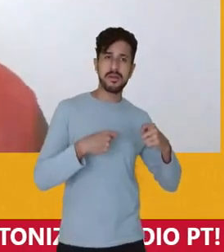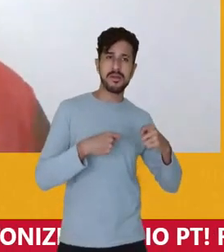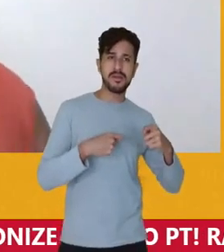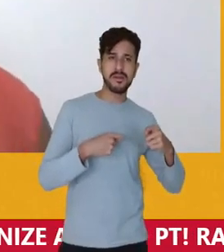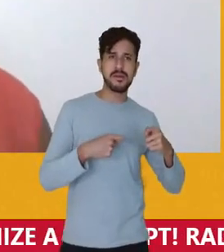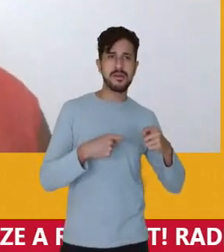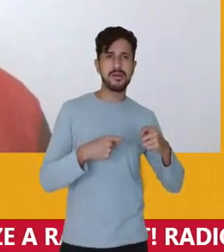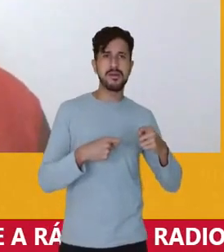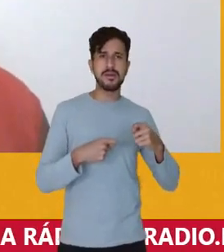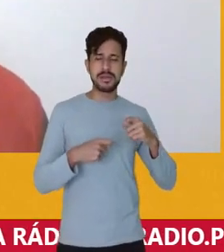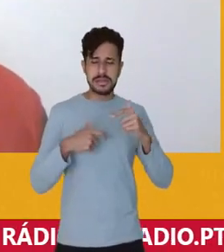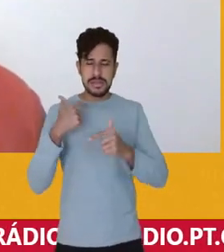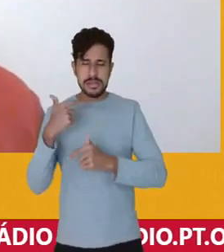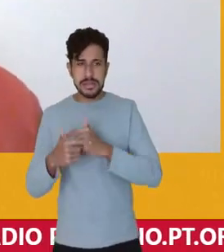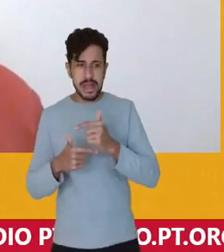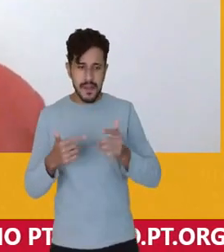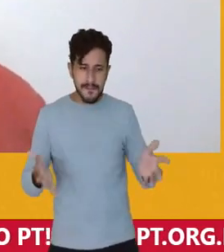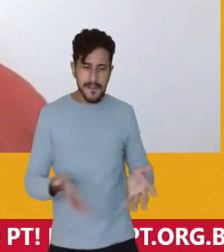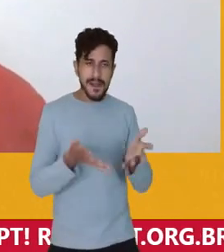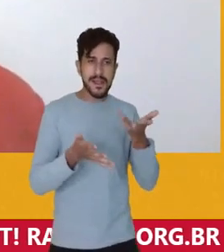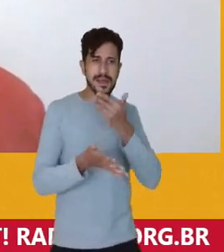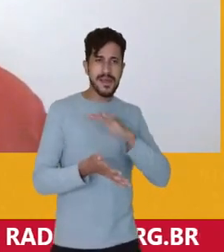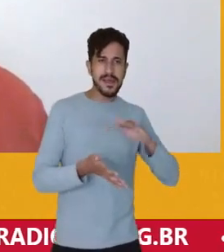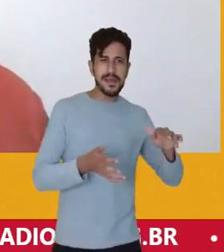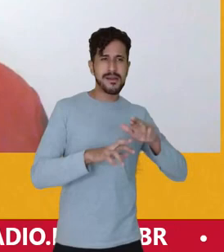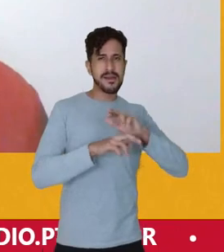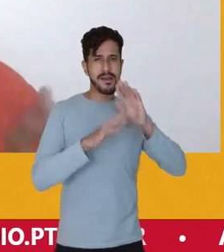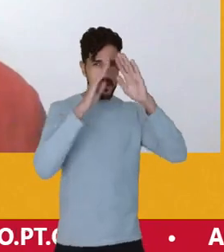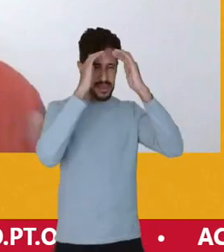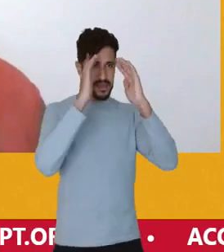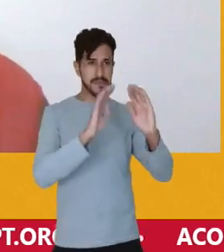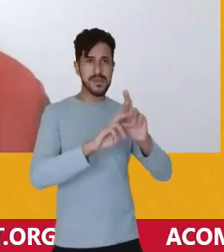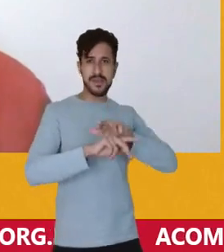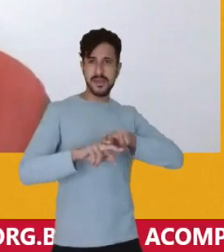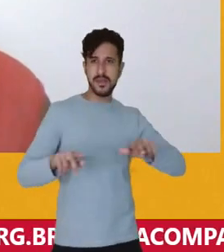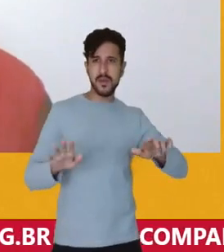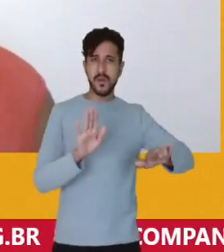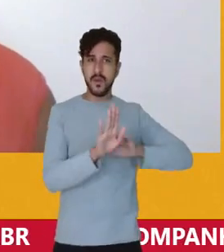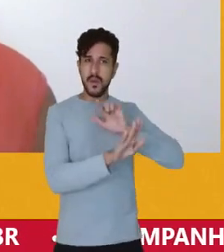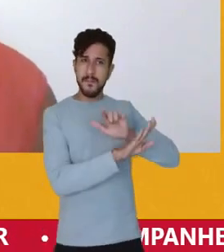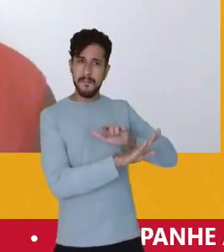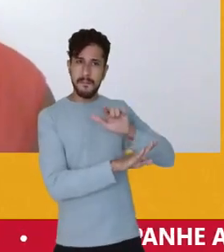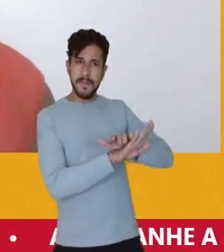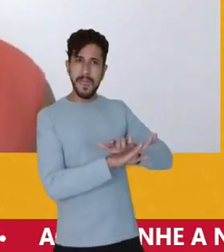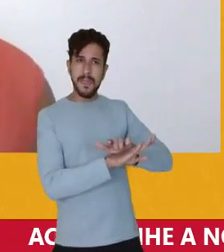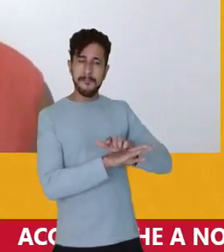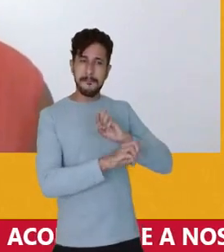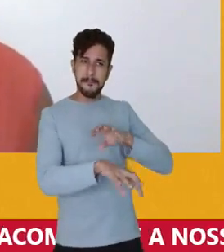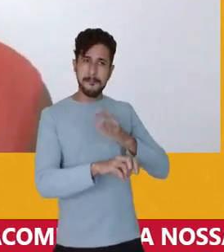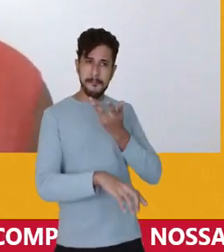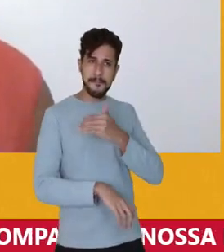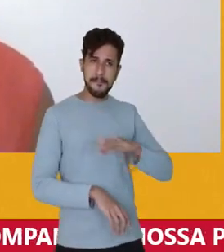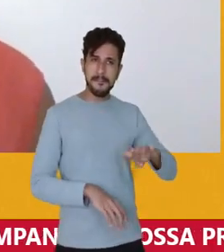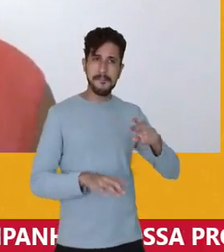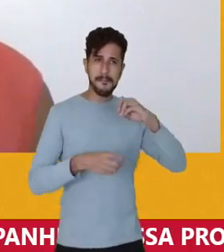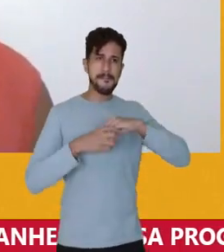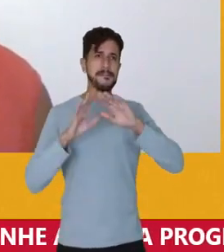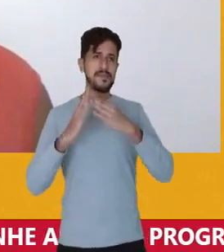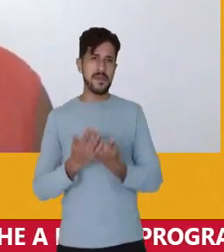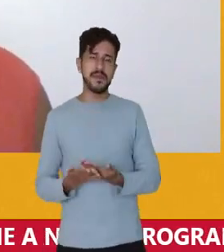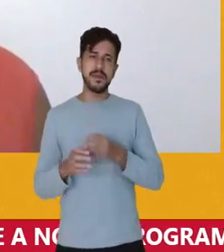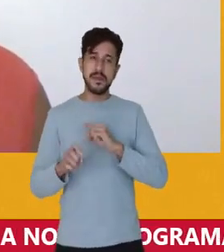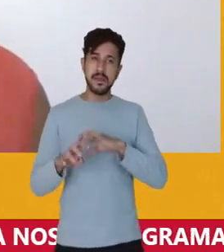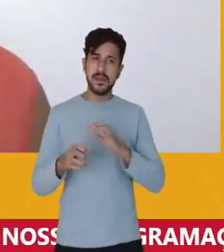ocupar e se ocupar da criança com as suas diferenças. O papel da educação infantil, da escola e da